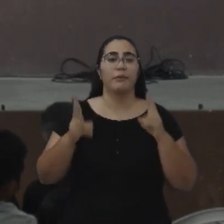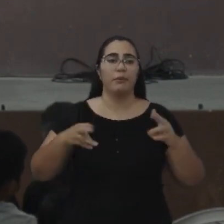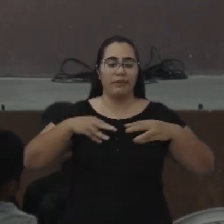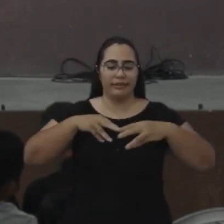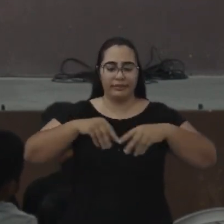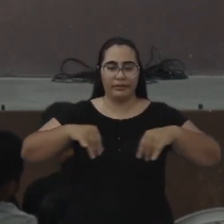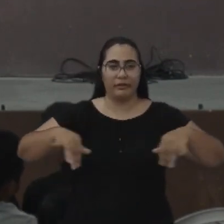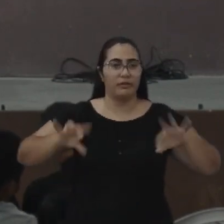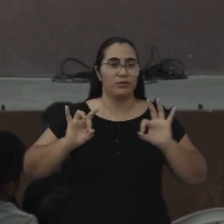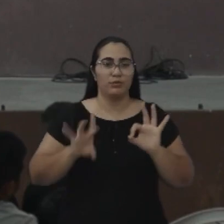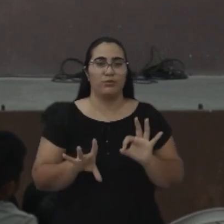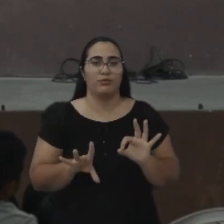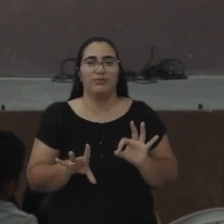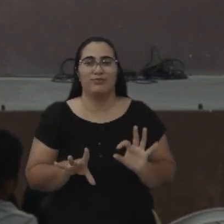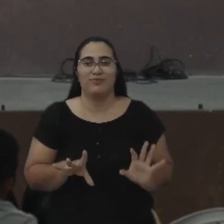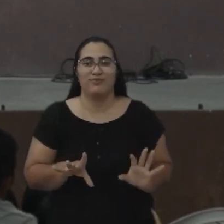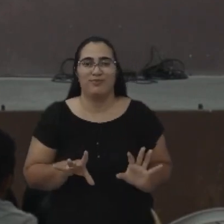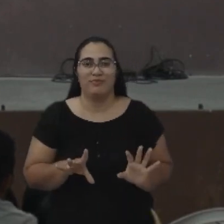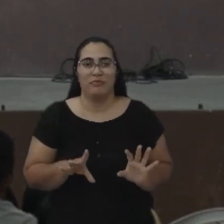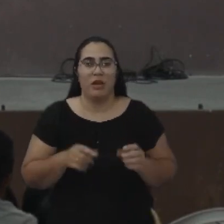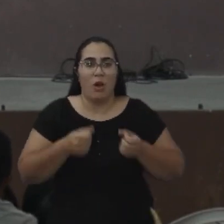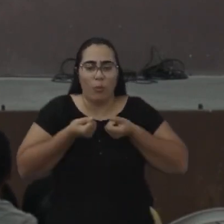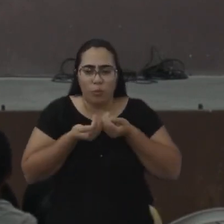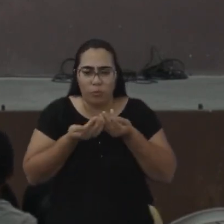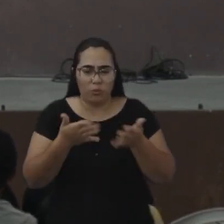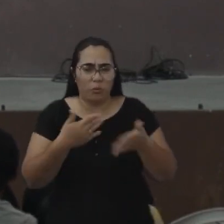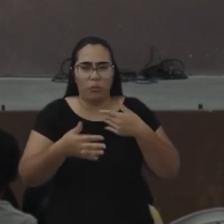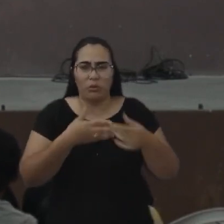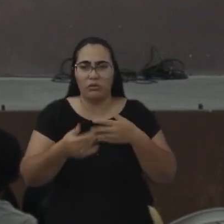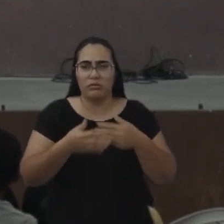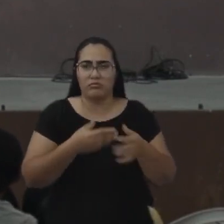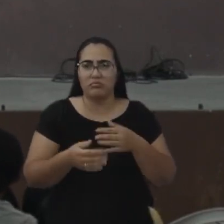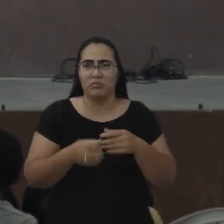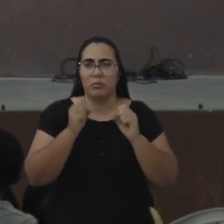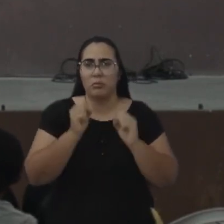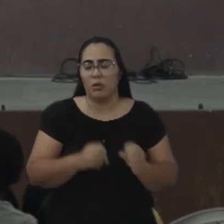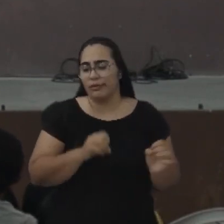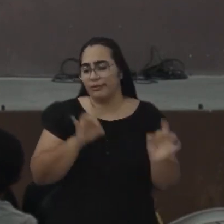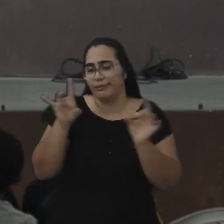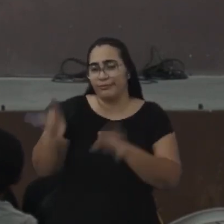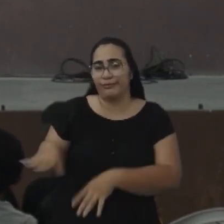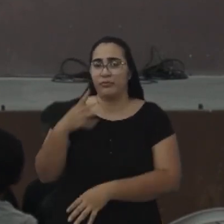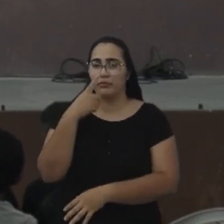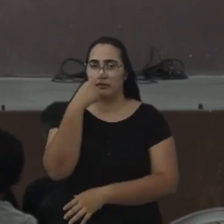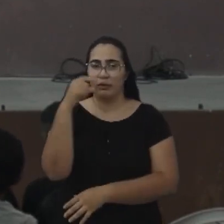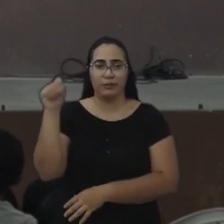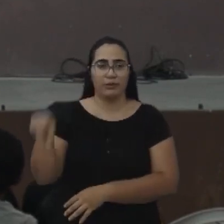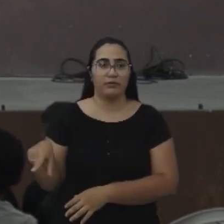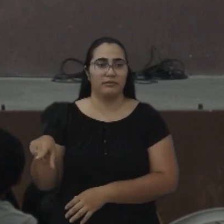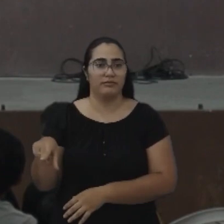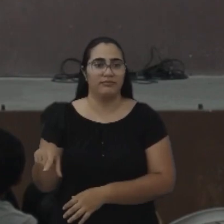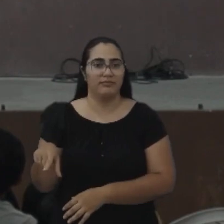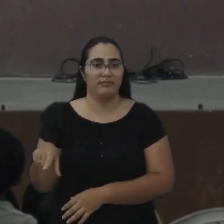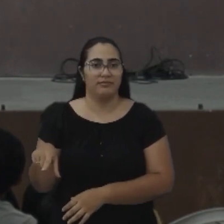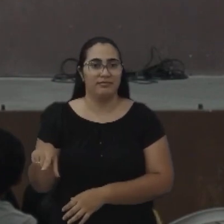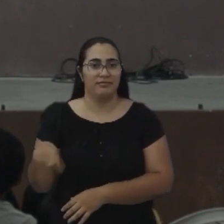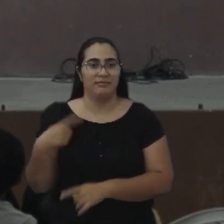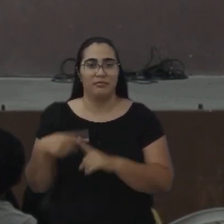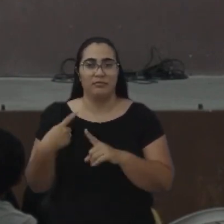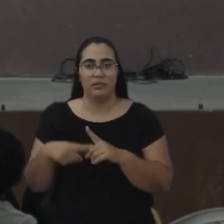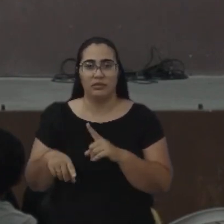Você é simplesmente um pó qualquer que pode ser lançado e pisado pelos homens, pois ele só presta apenas para